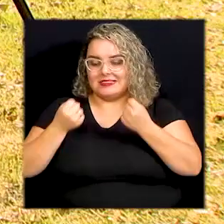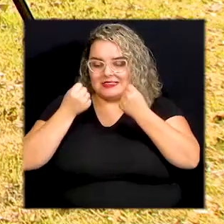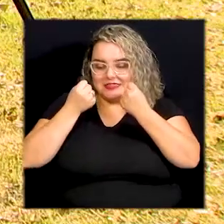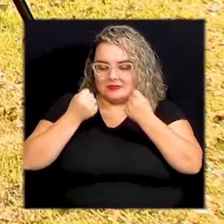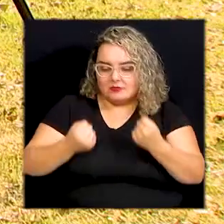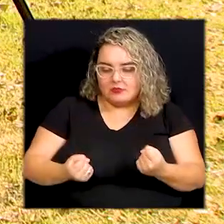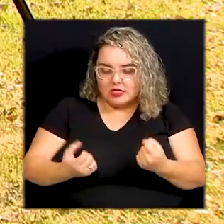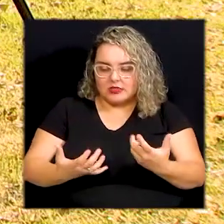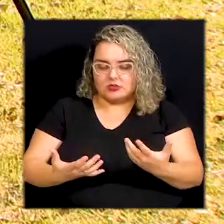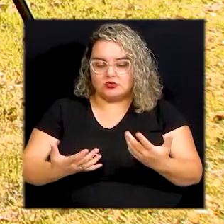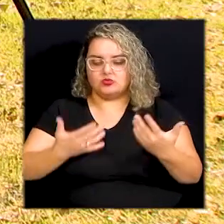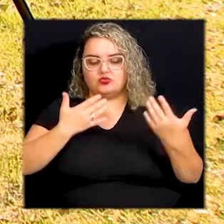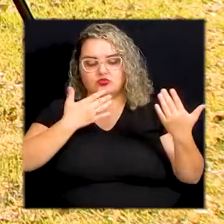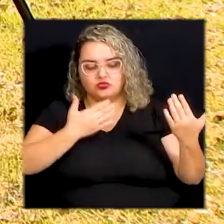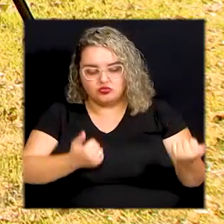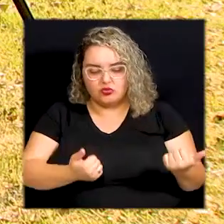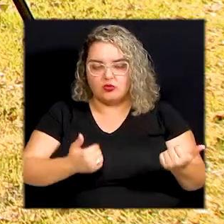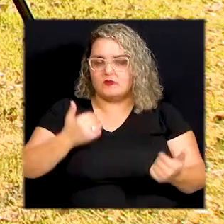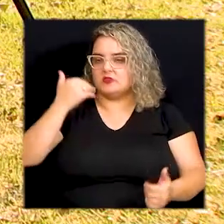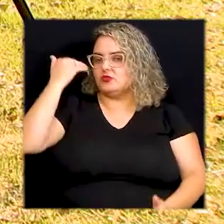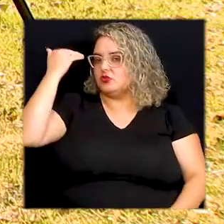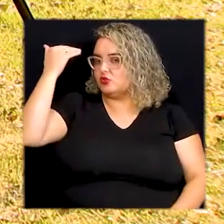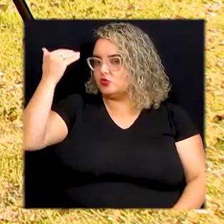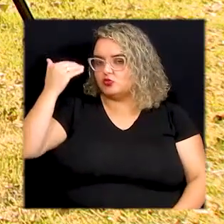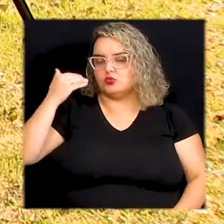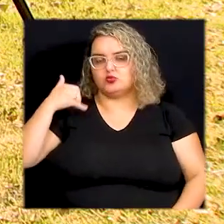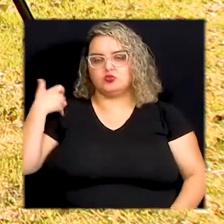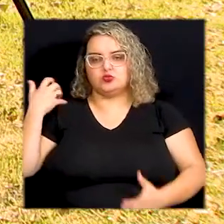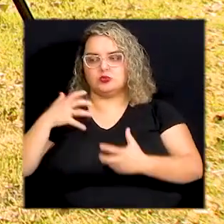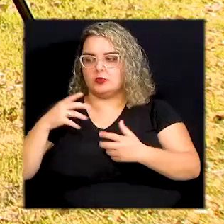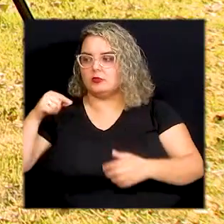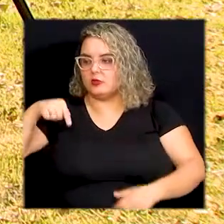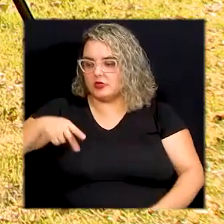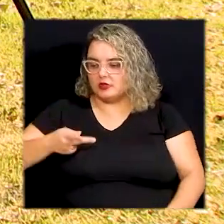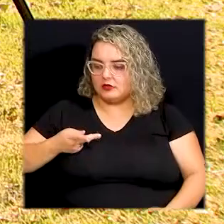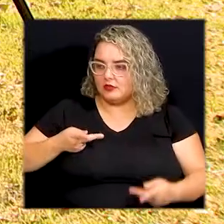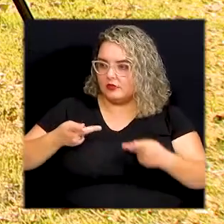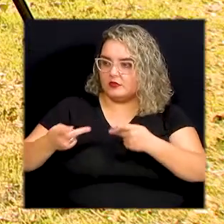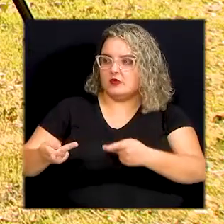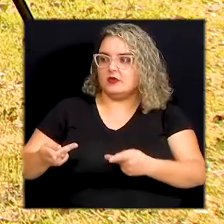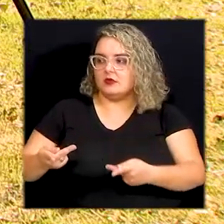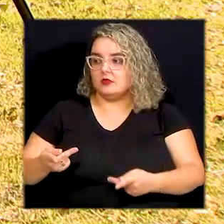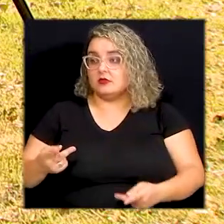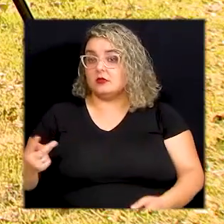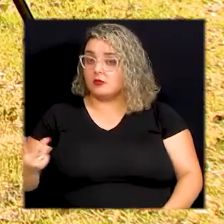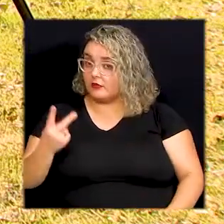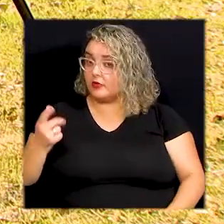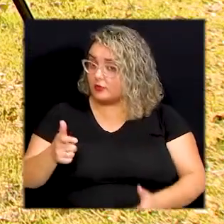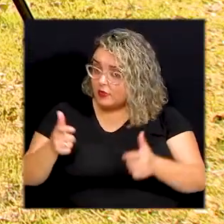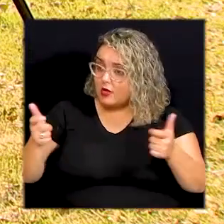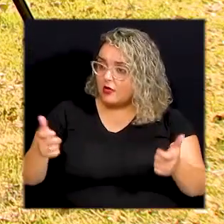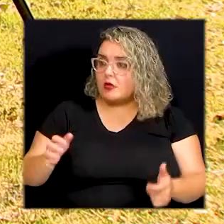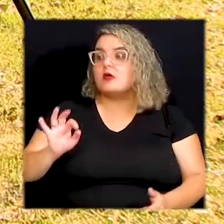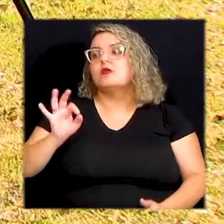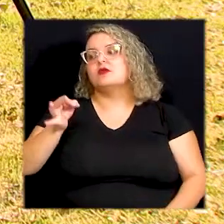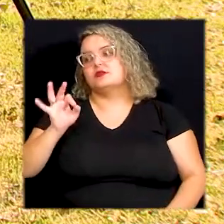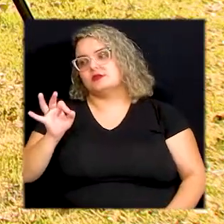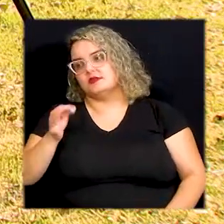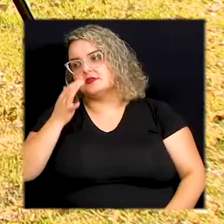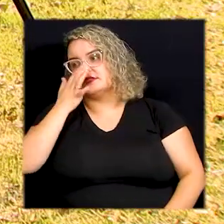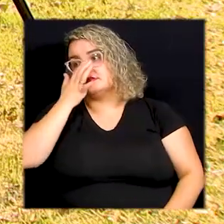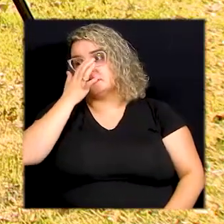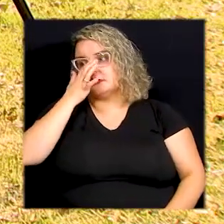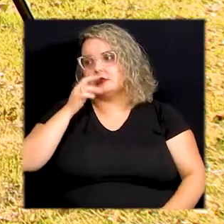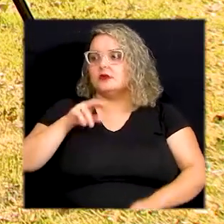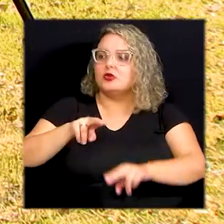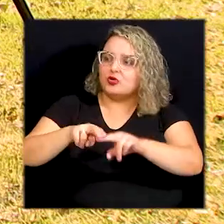jovens, os adultos, os idosos, quem quer que seja, para vir aqui tem um valor muito maior, não tem? Com certeza.